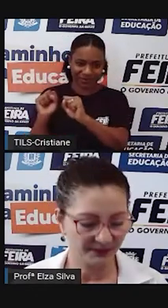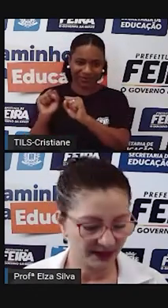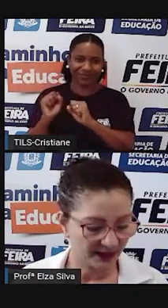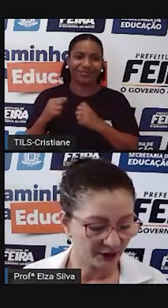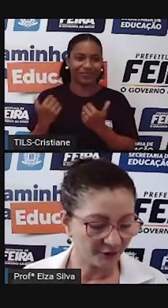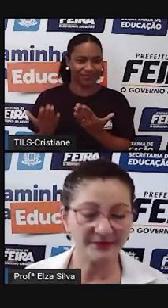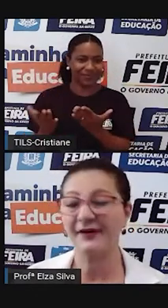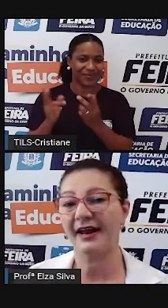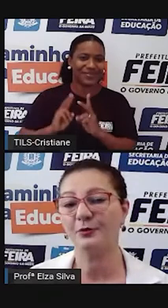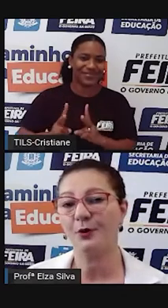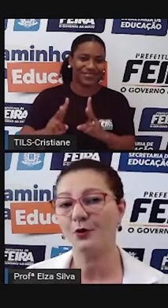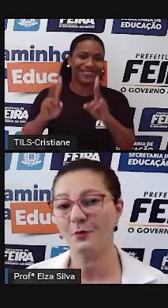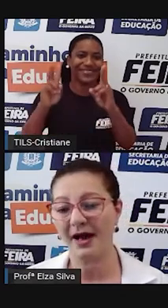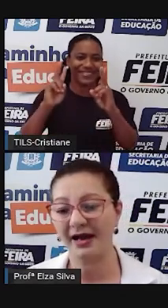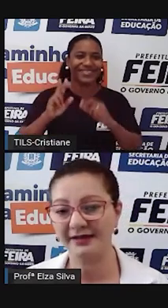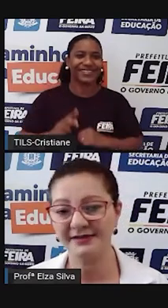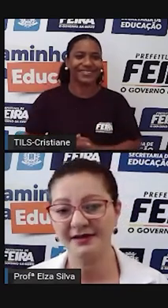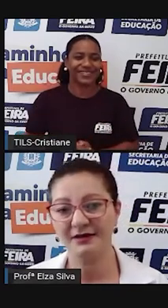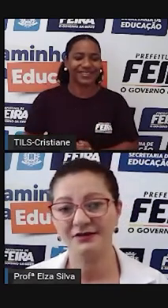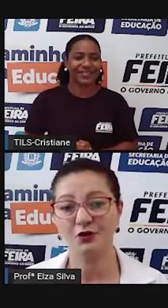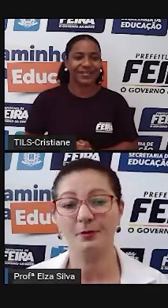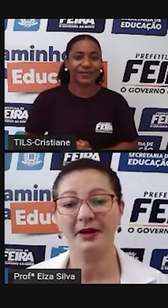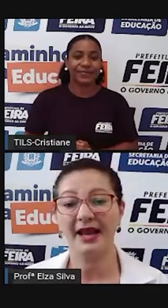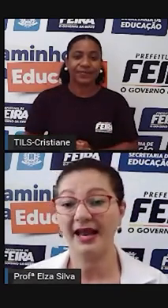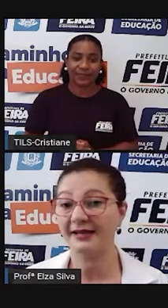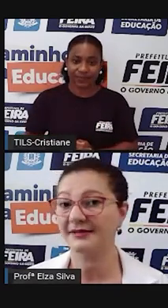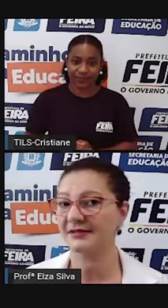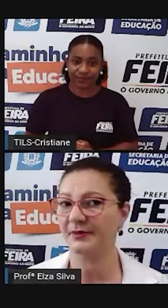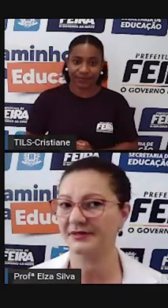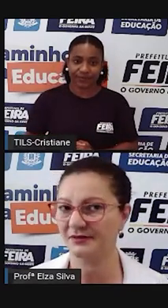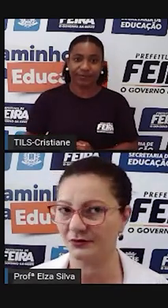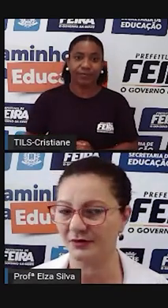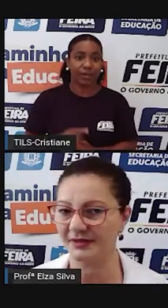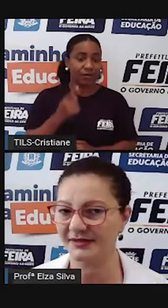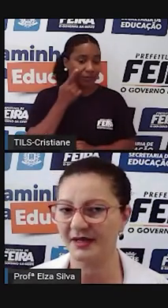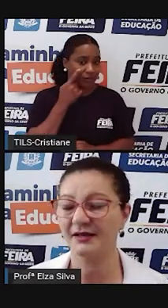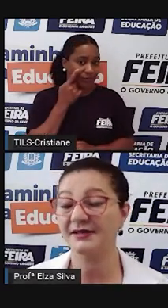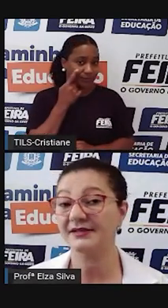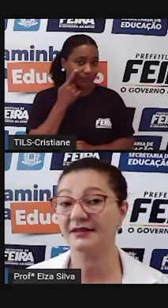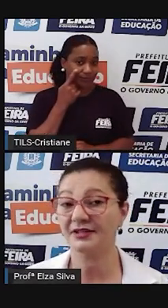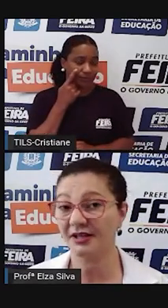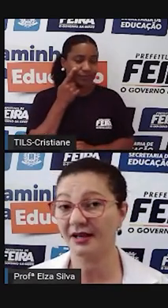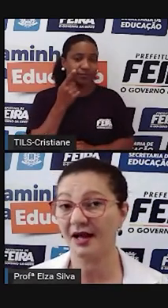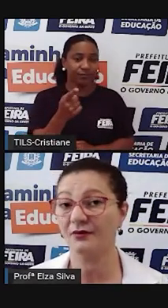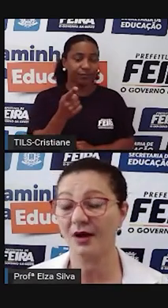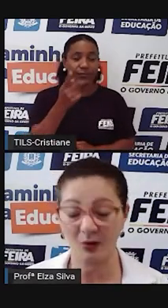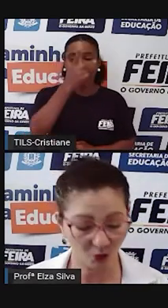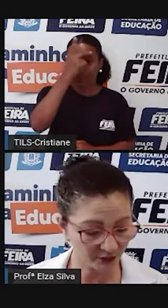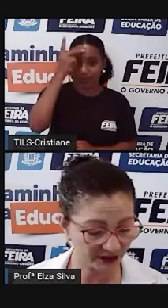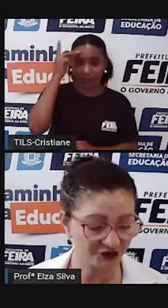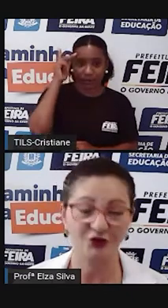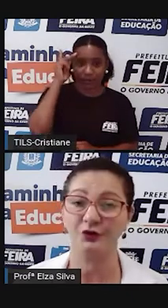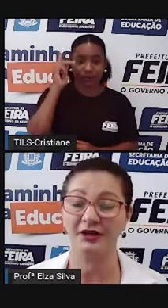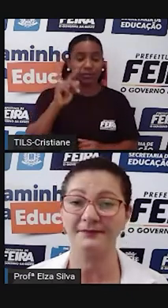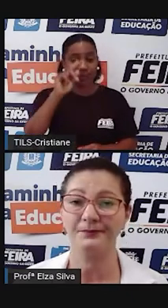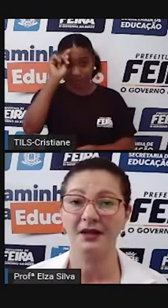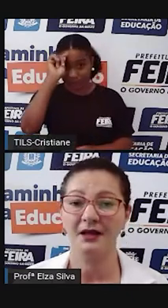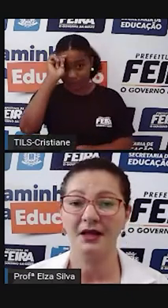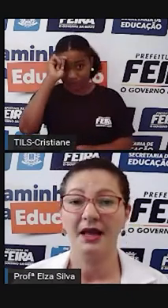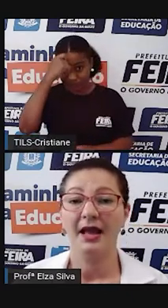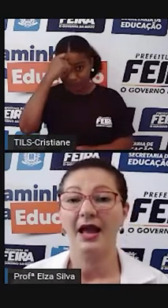lá! Então, vamos falar um pouco mais sobre essas pessoas que se destacaram ao longo da